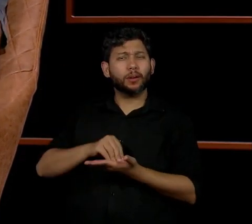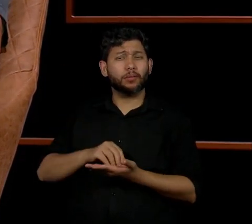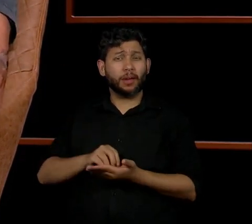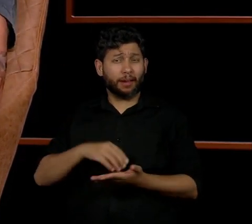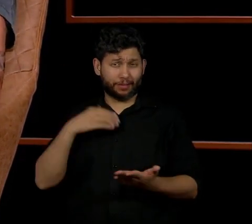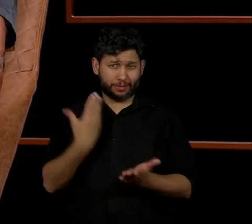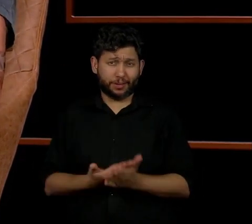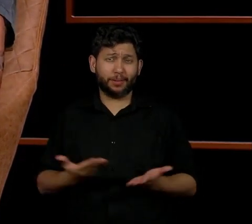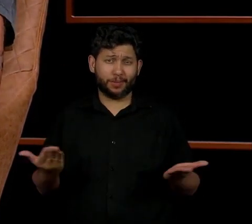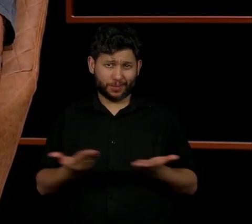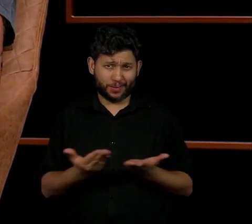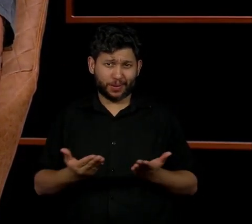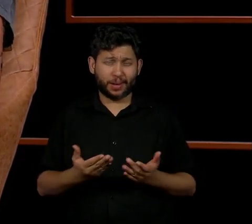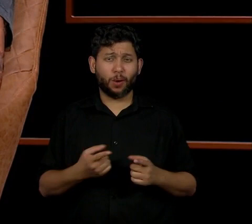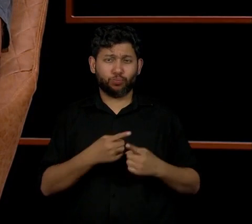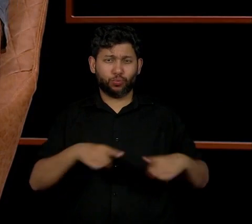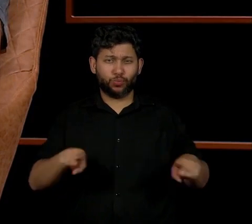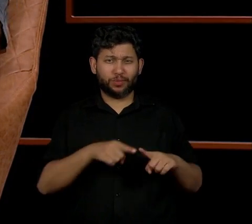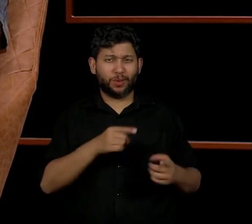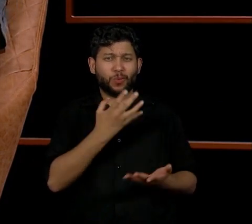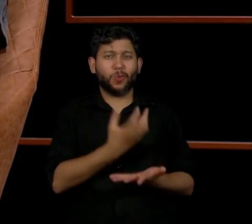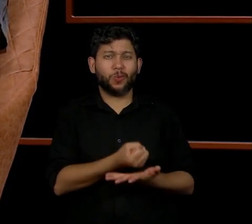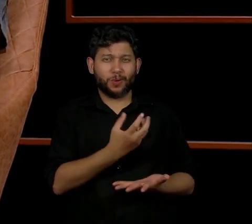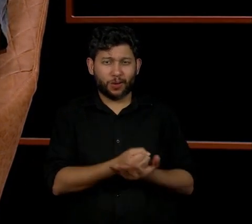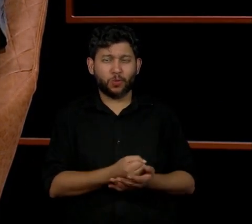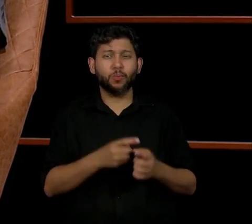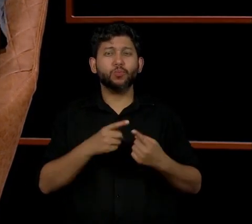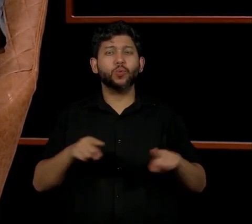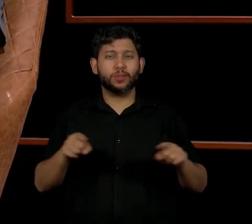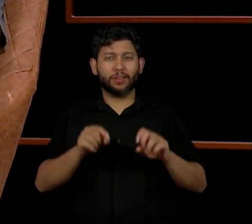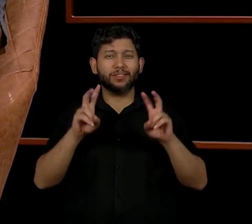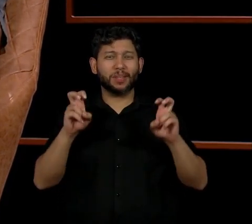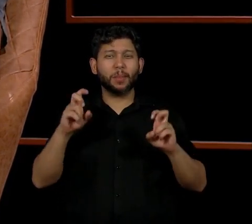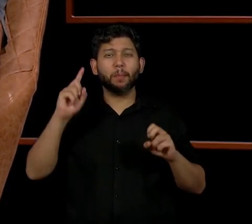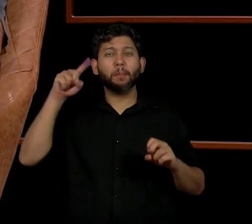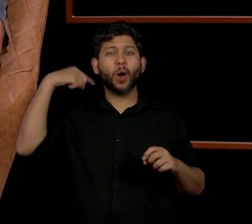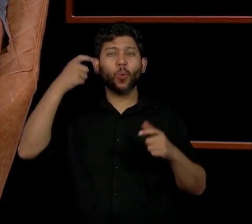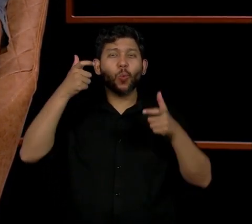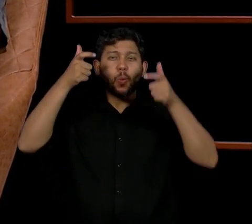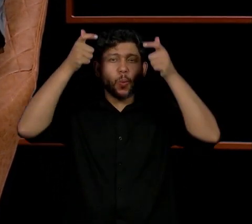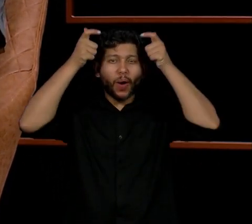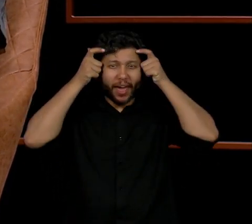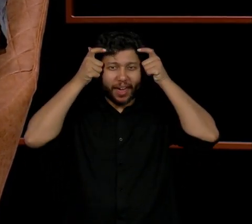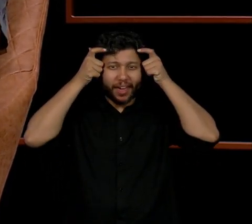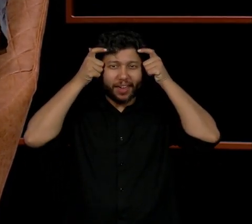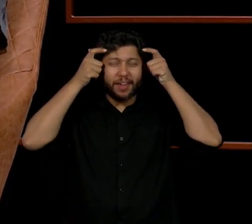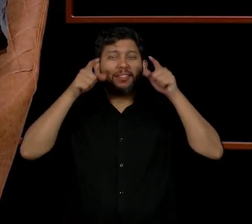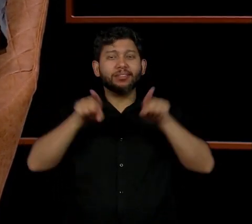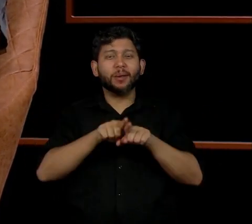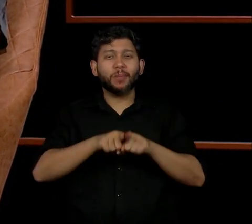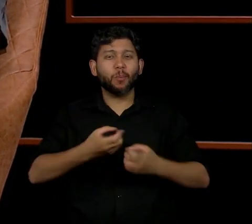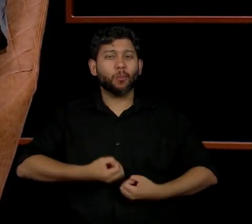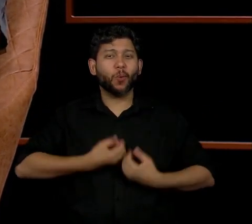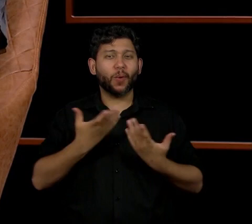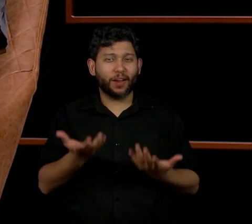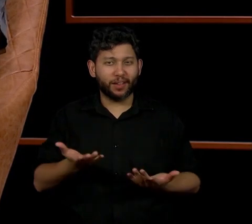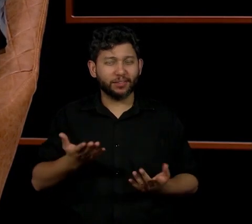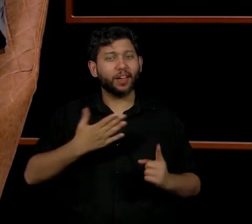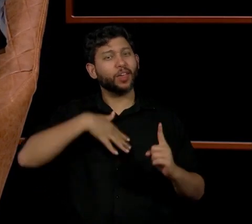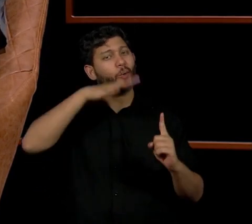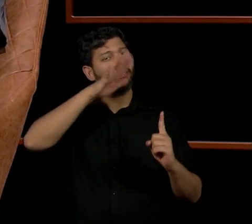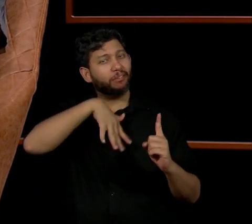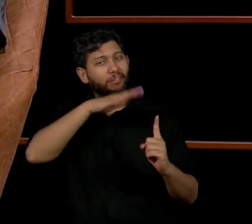fazendo um disco e eu fiz uma canção que chama Maluco, Rei e Poeta, que eu reverencio Raul, Roberto e